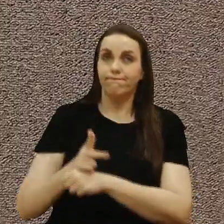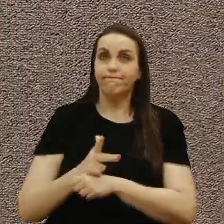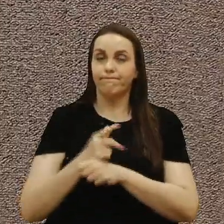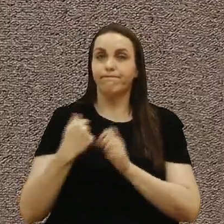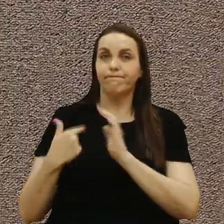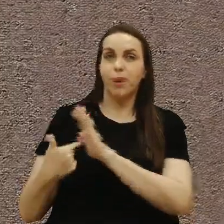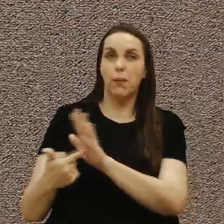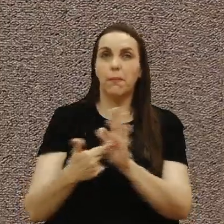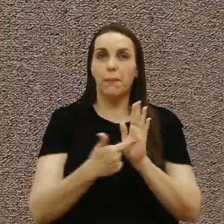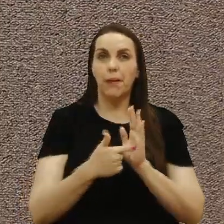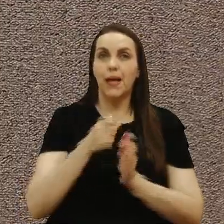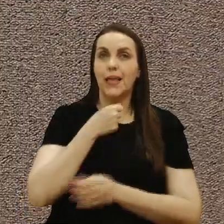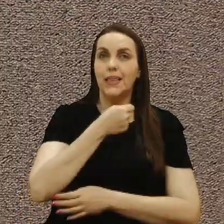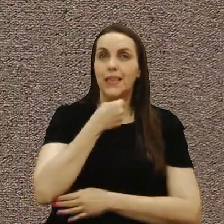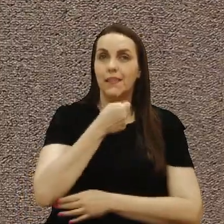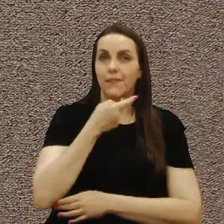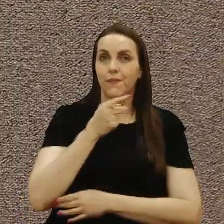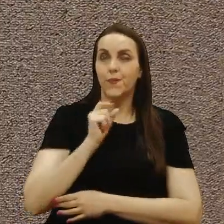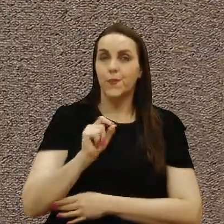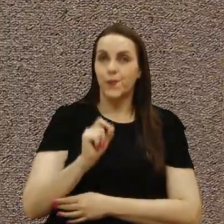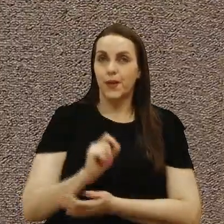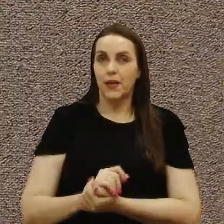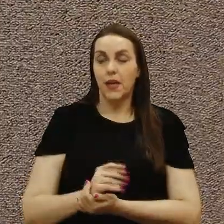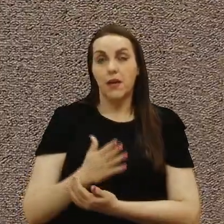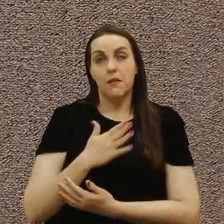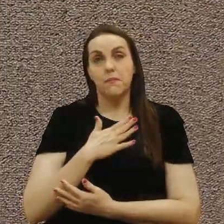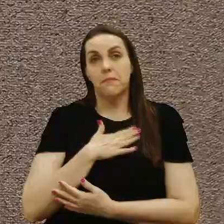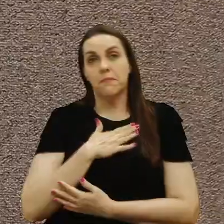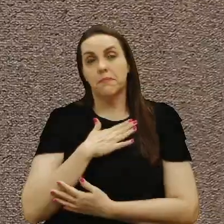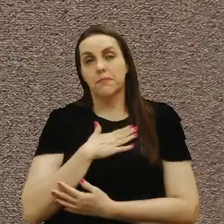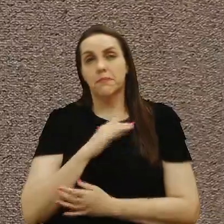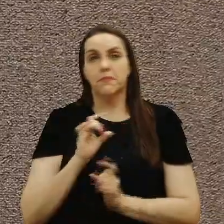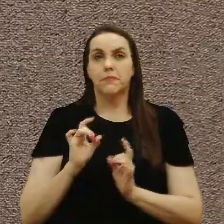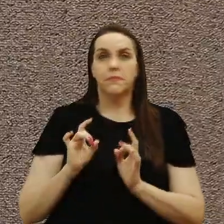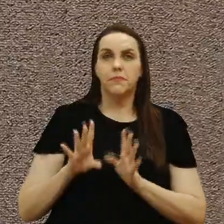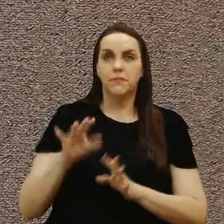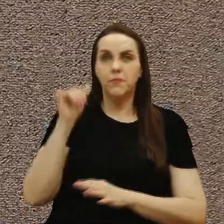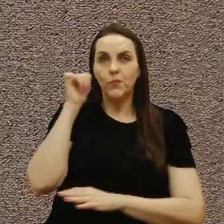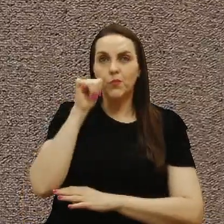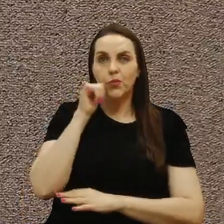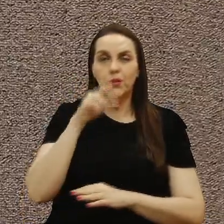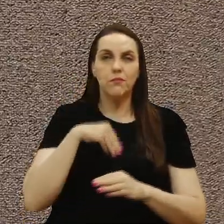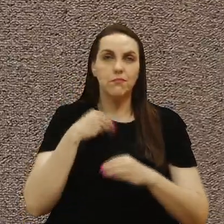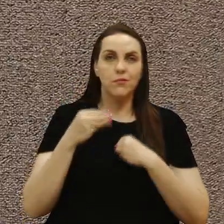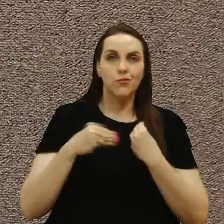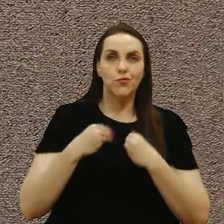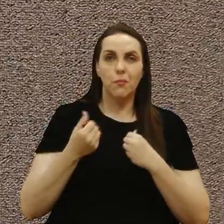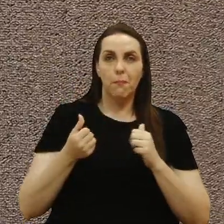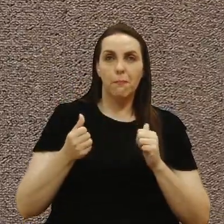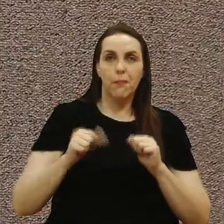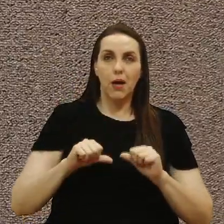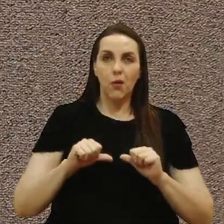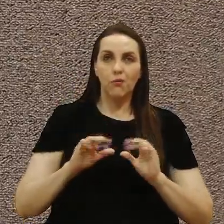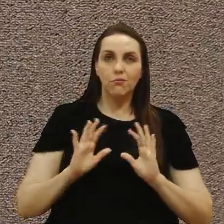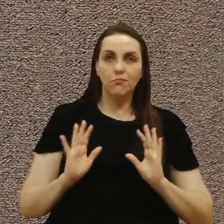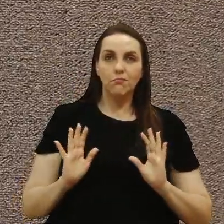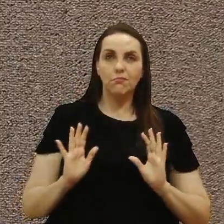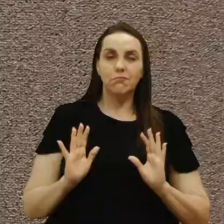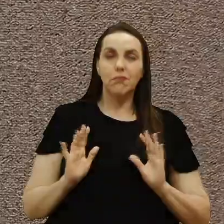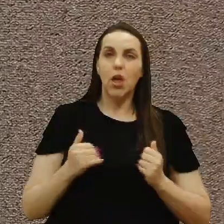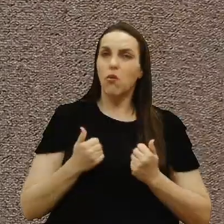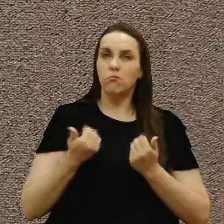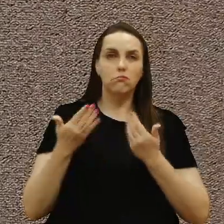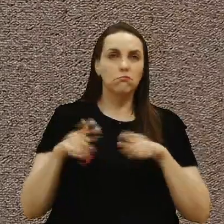disse o seguinte: para mim, basta que a mulher se sinta indisposta, eu dou a